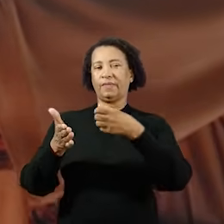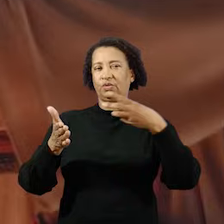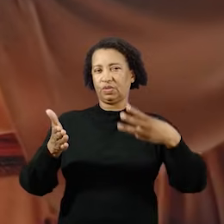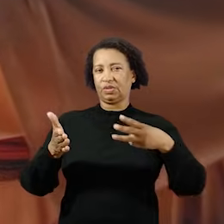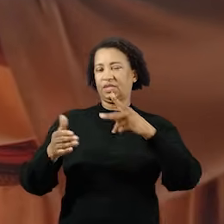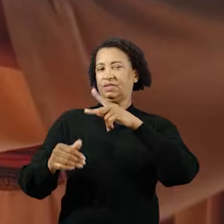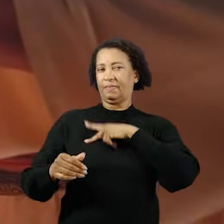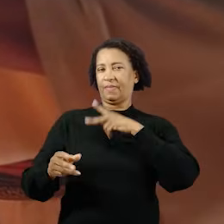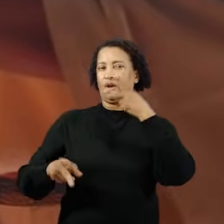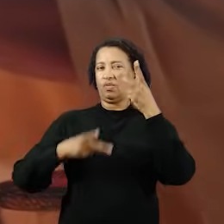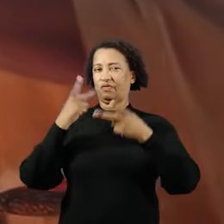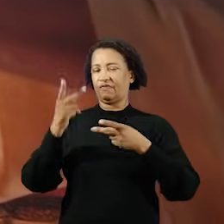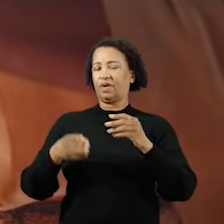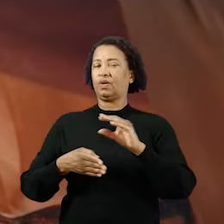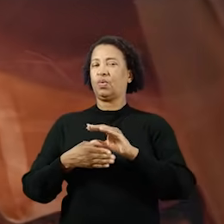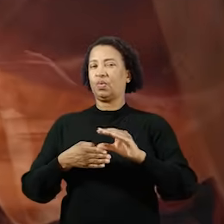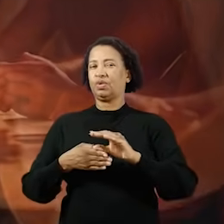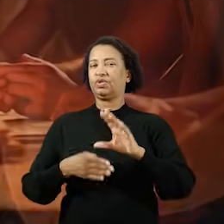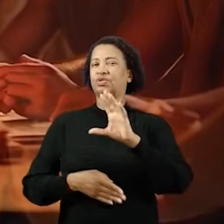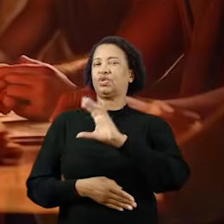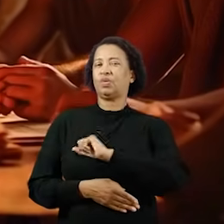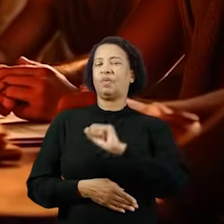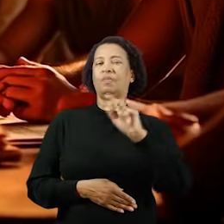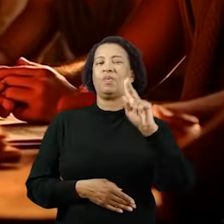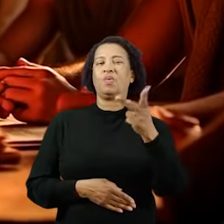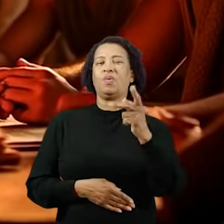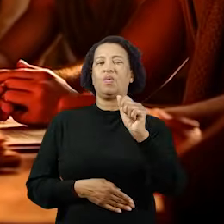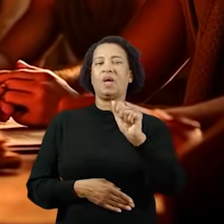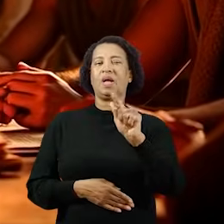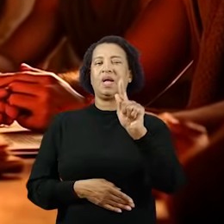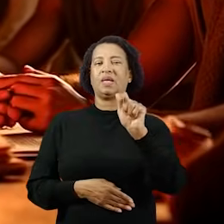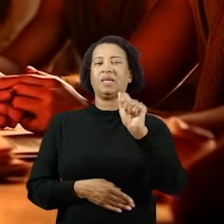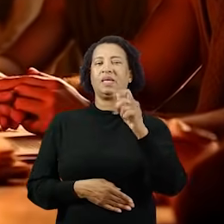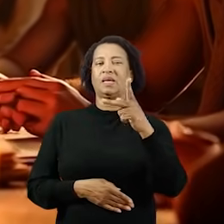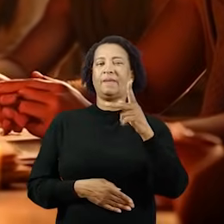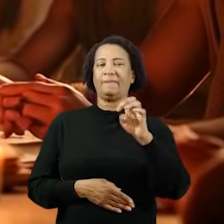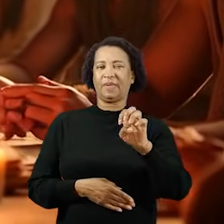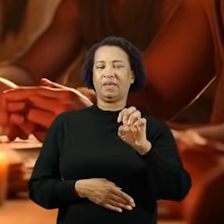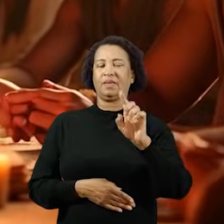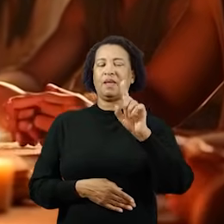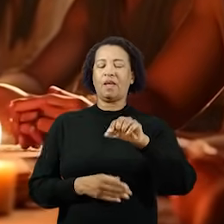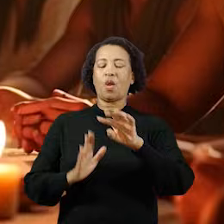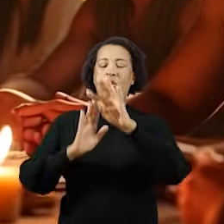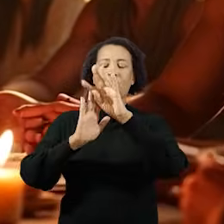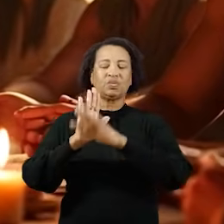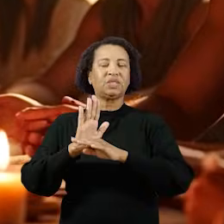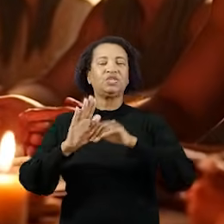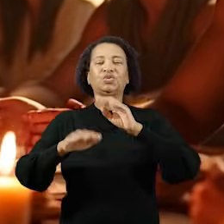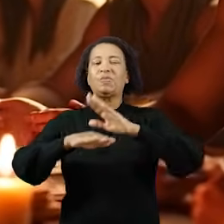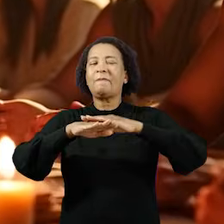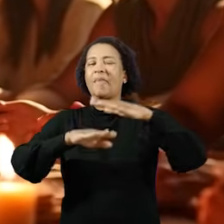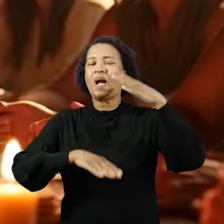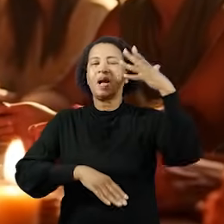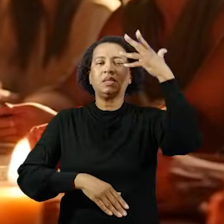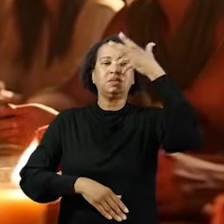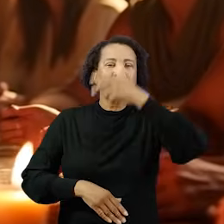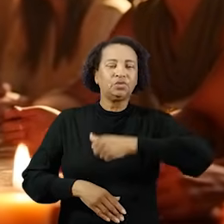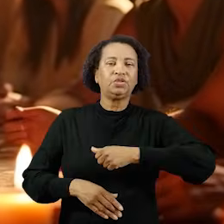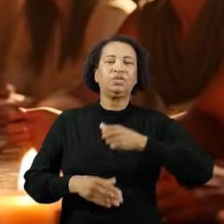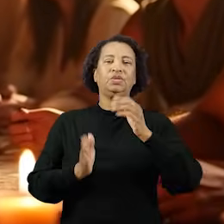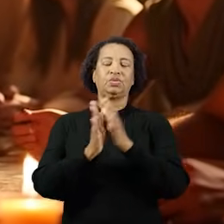13, Paulo falou aos coríntios sobre o amor ágape, deixando para nós um dos textos mais bonitos das